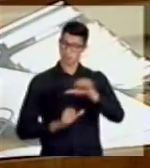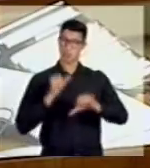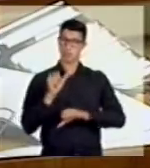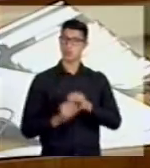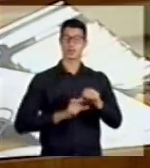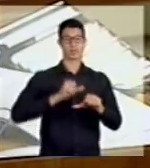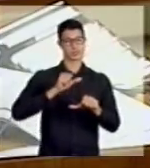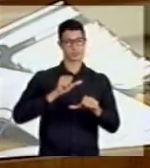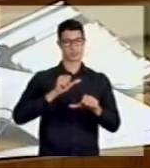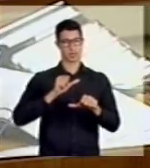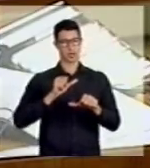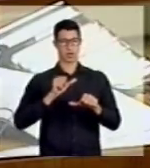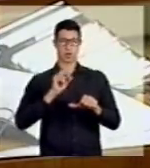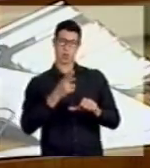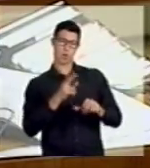nos assentos